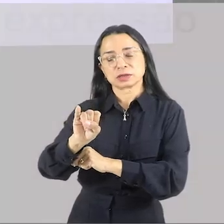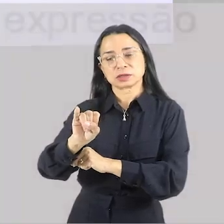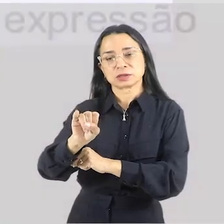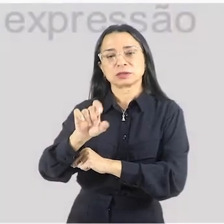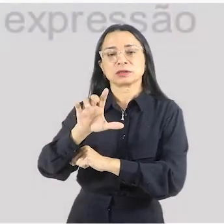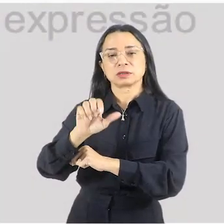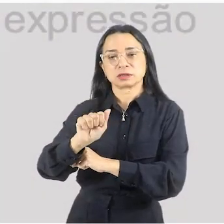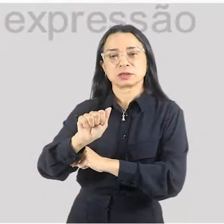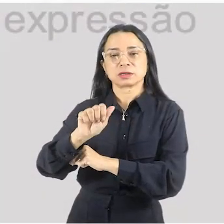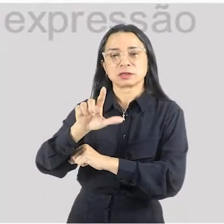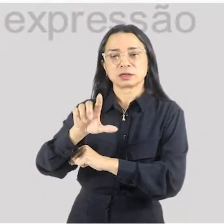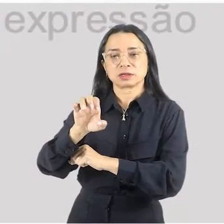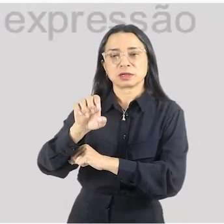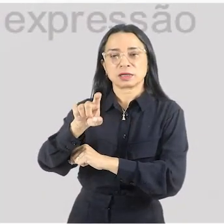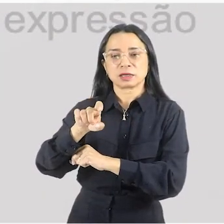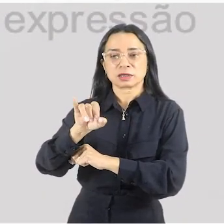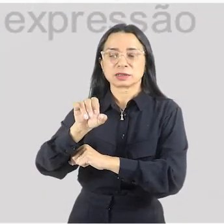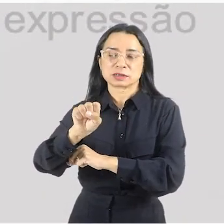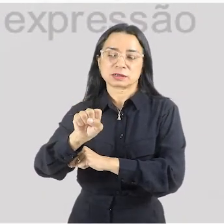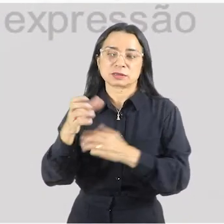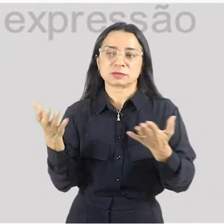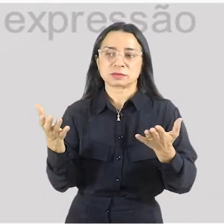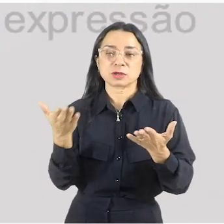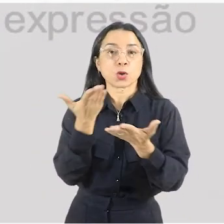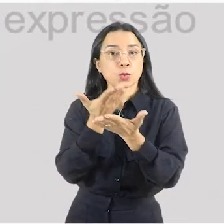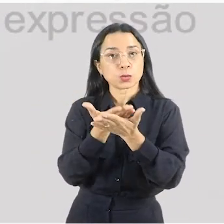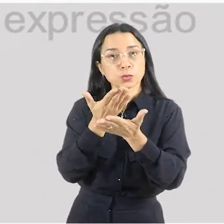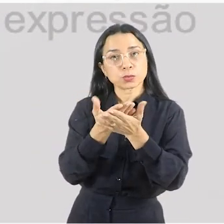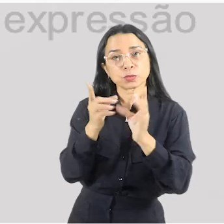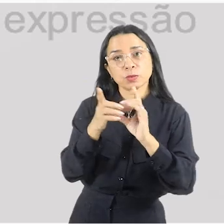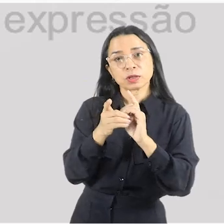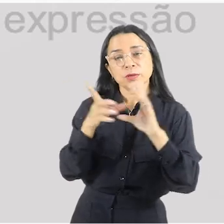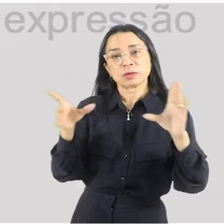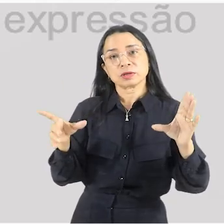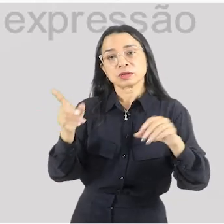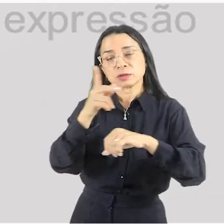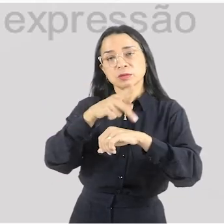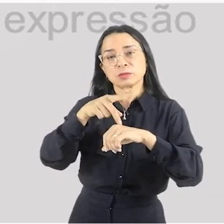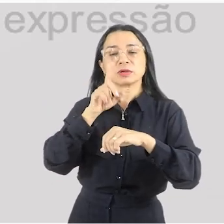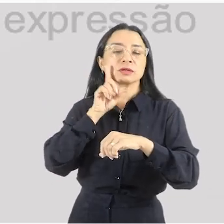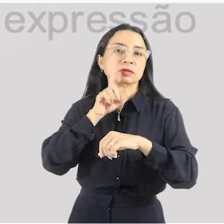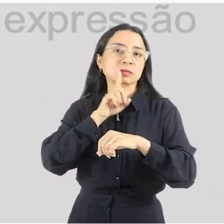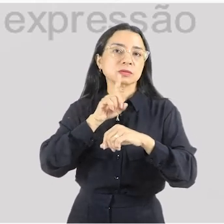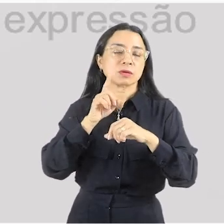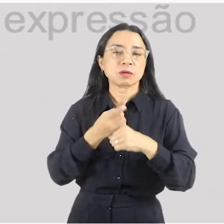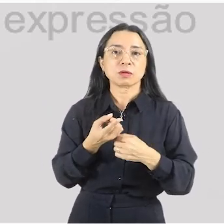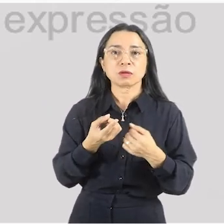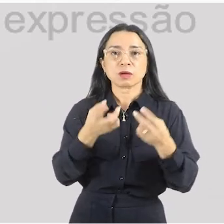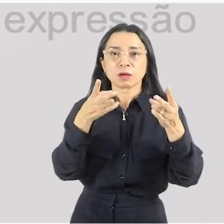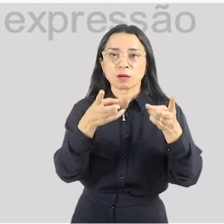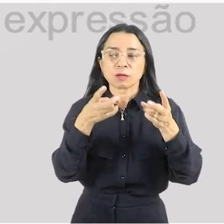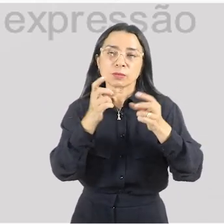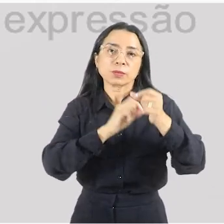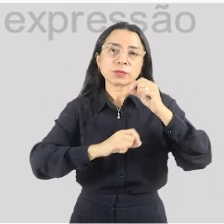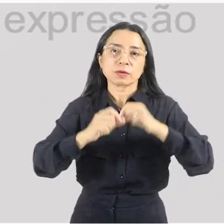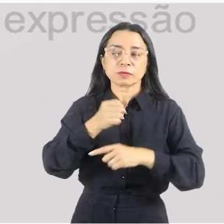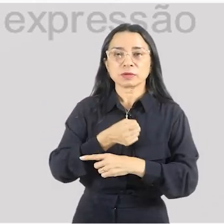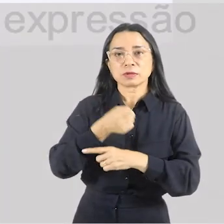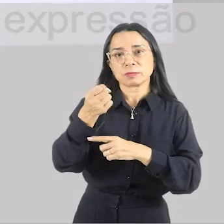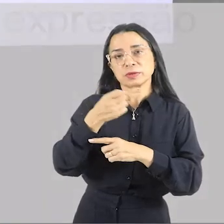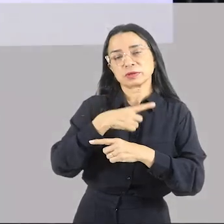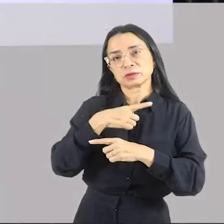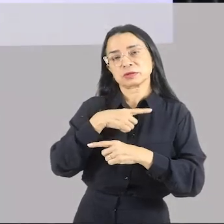francês que estudou a democracia americana nos Estados Unidos, e ele observa que a imprensa, na democracia, ela tem um papel